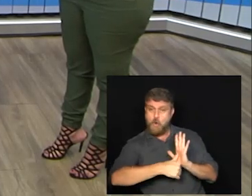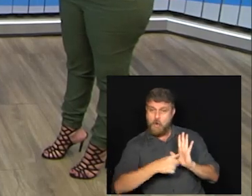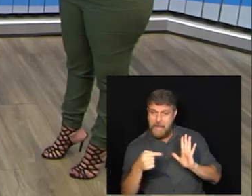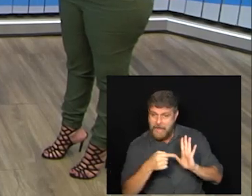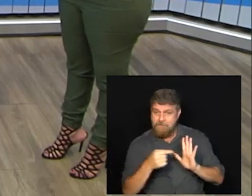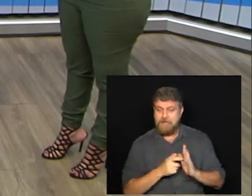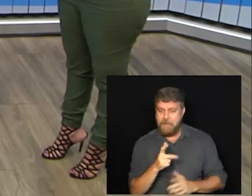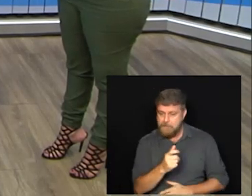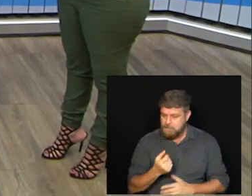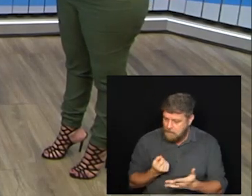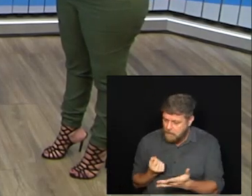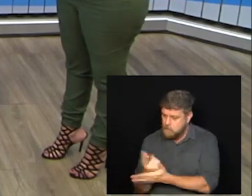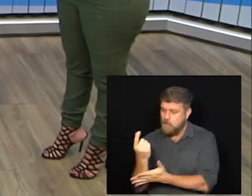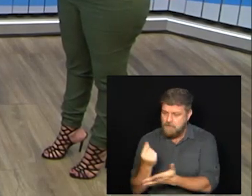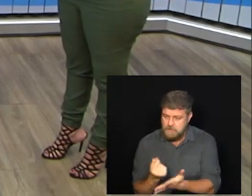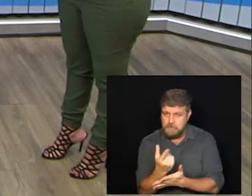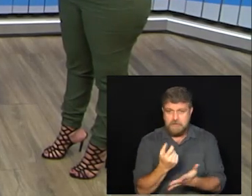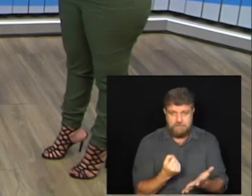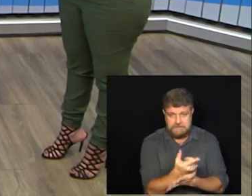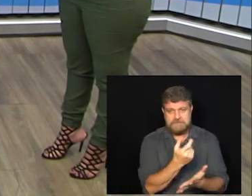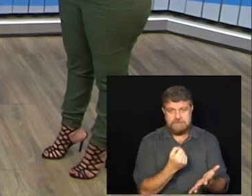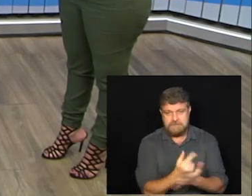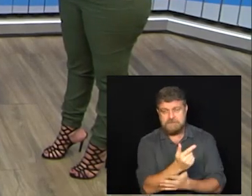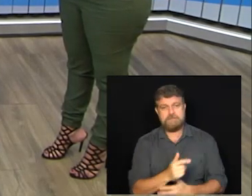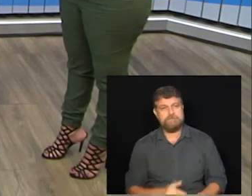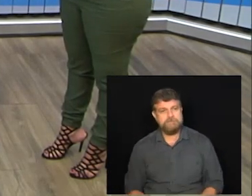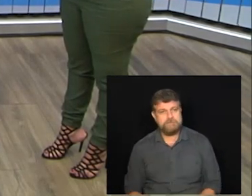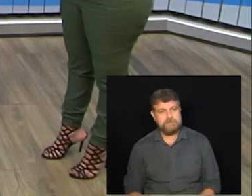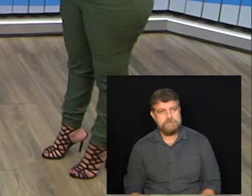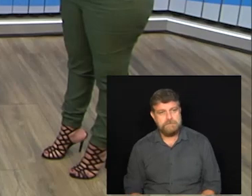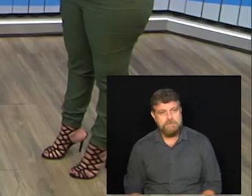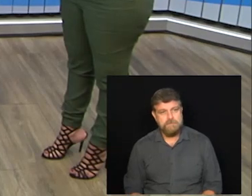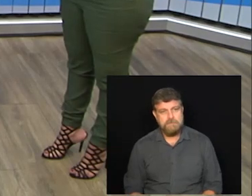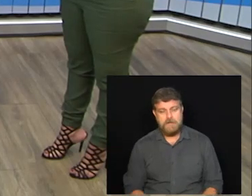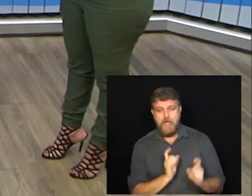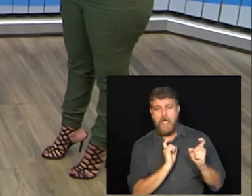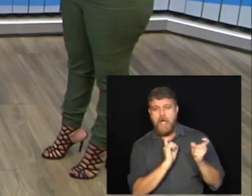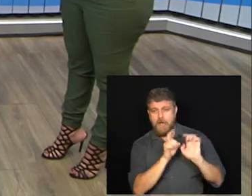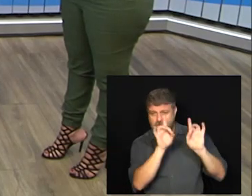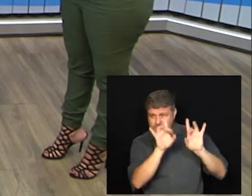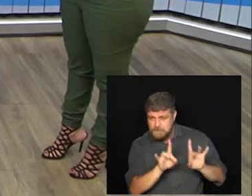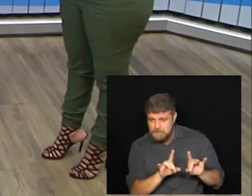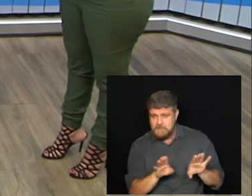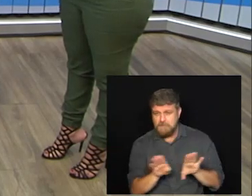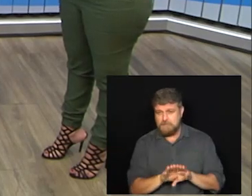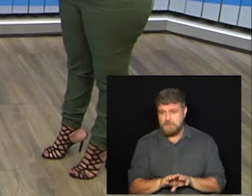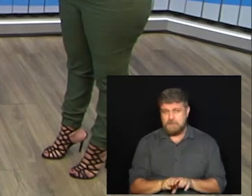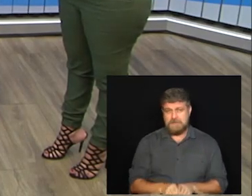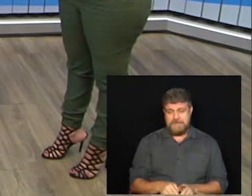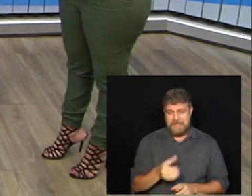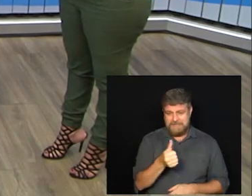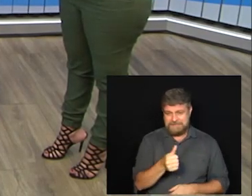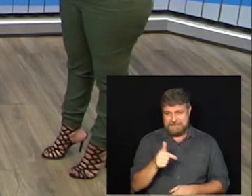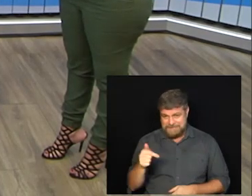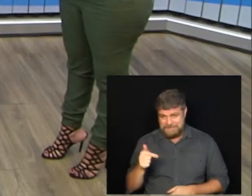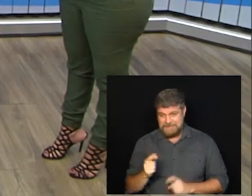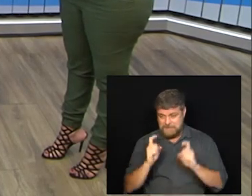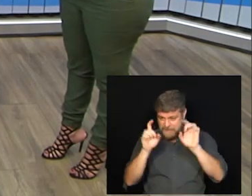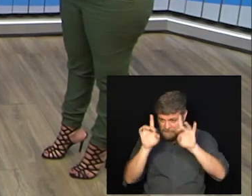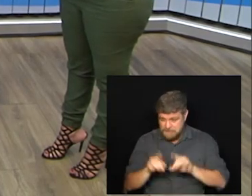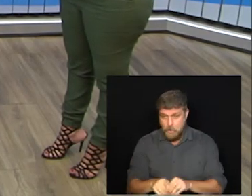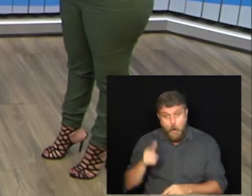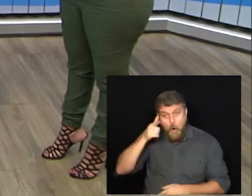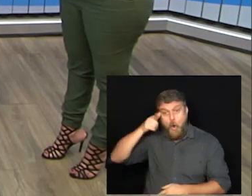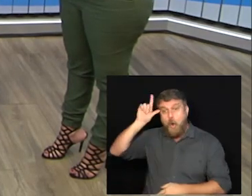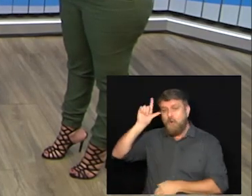a compra das doses das vacinas. Essa reunião extraordinária, essas duas aconteceram hoje e ontem